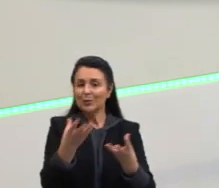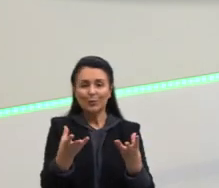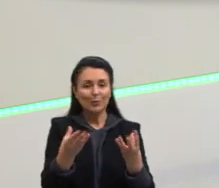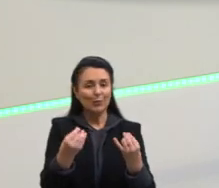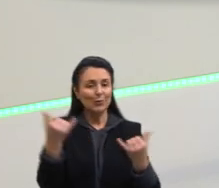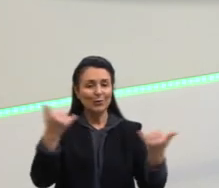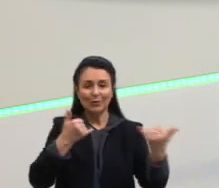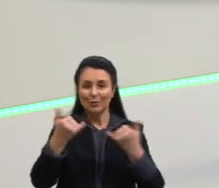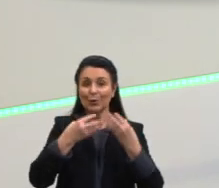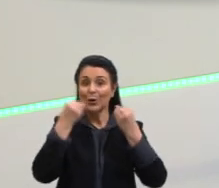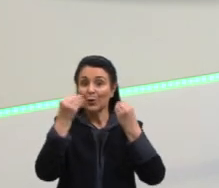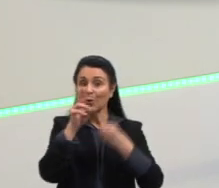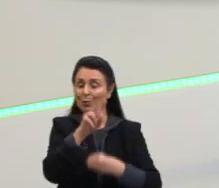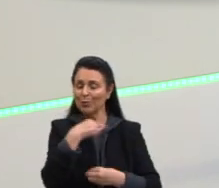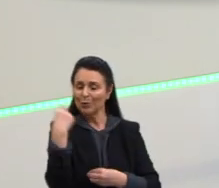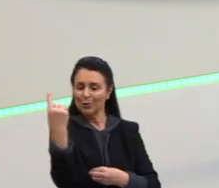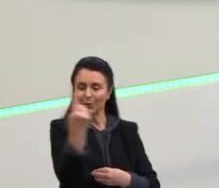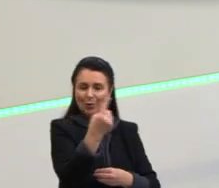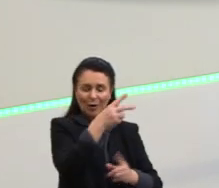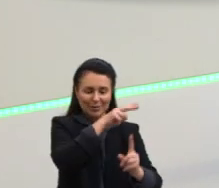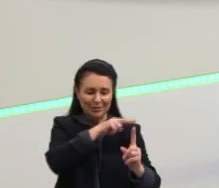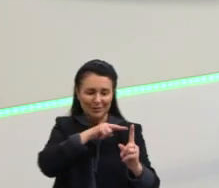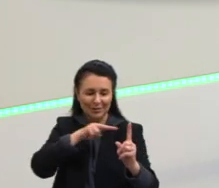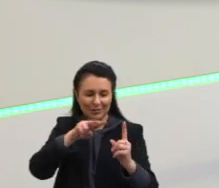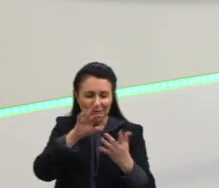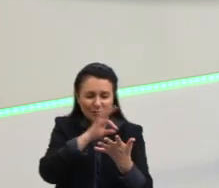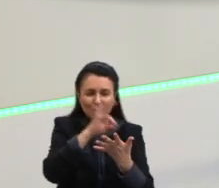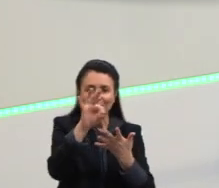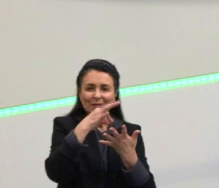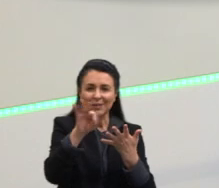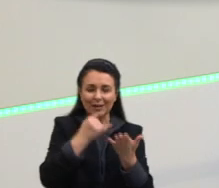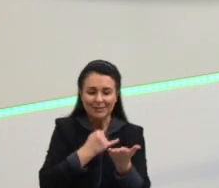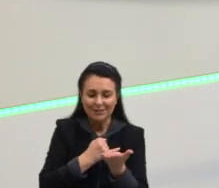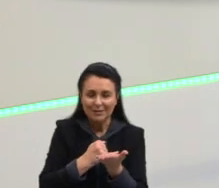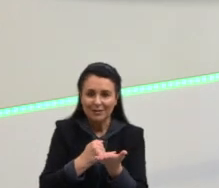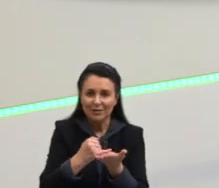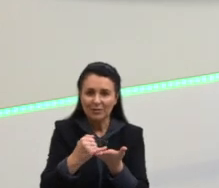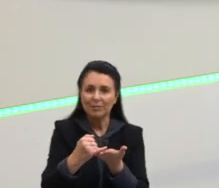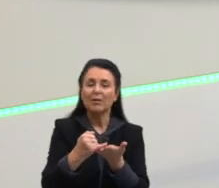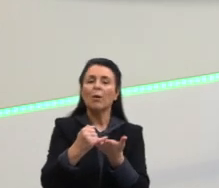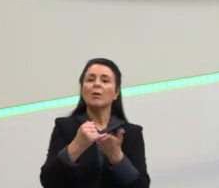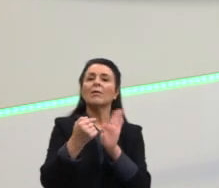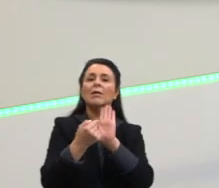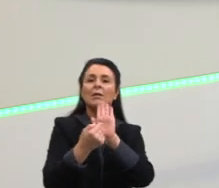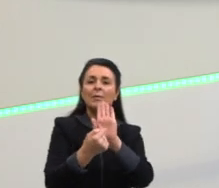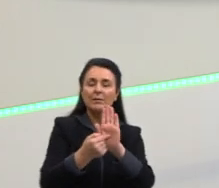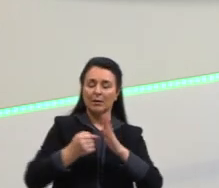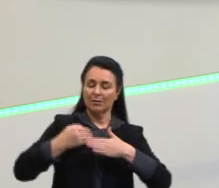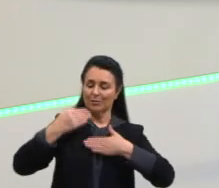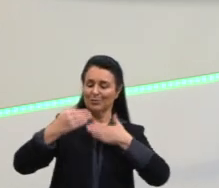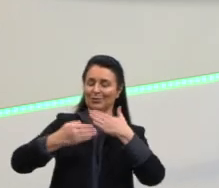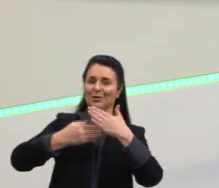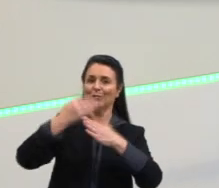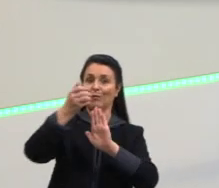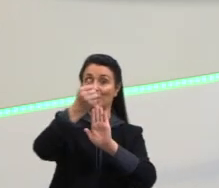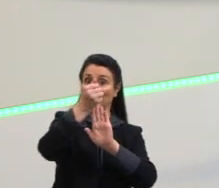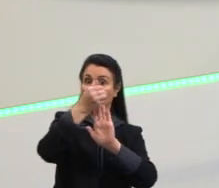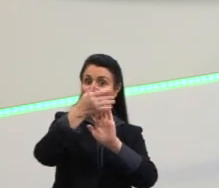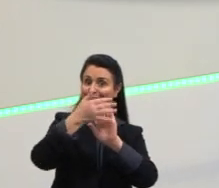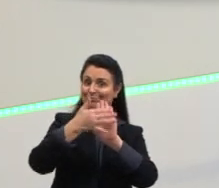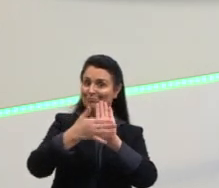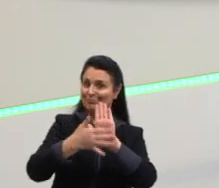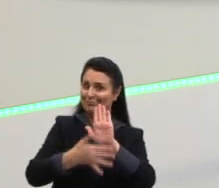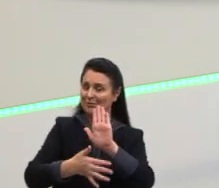consegue enxergar esse detalhe né da introdução que vai aparecer no desenvolvimento e que depois